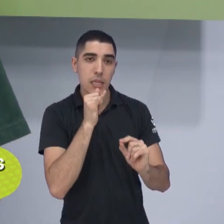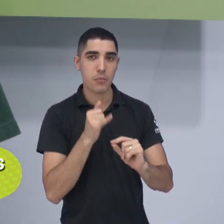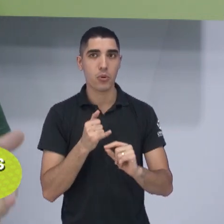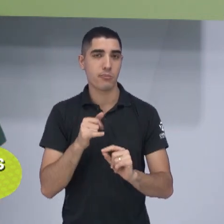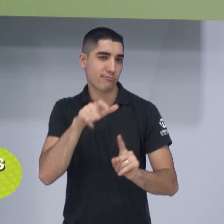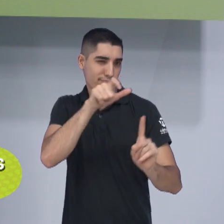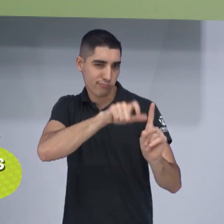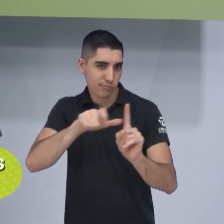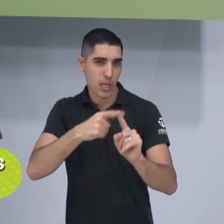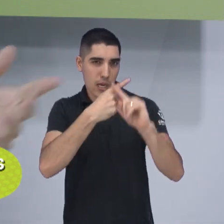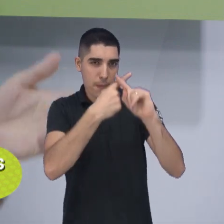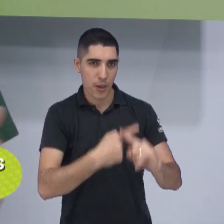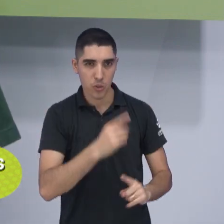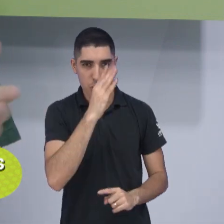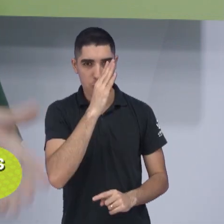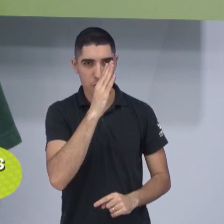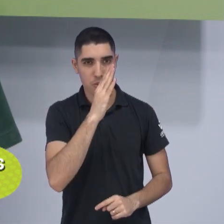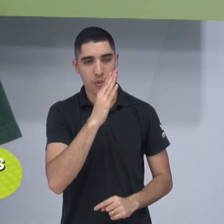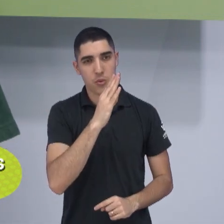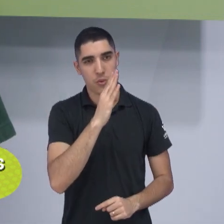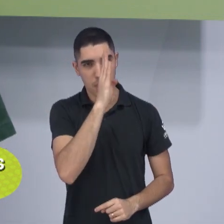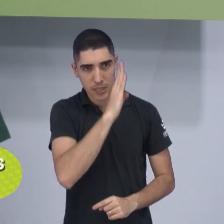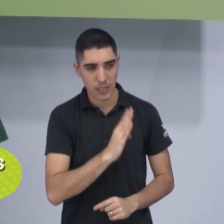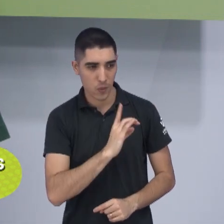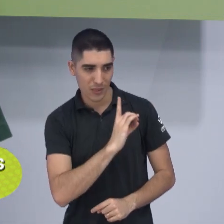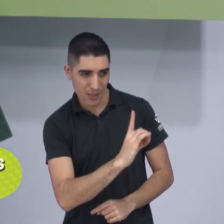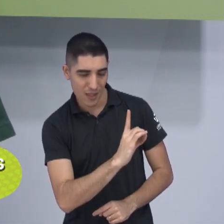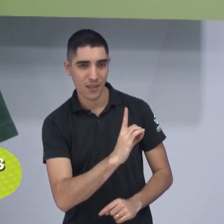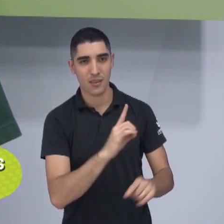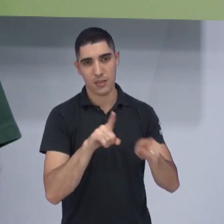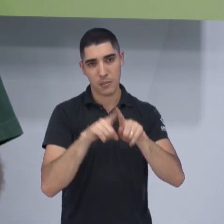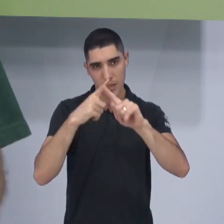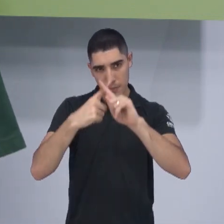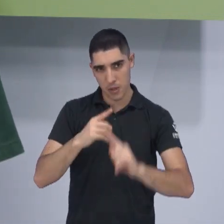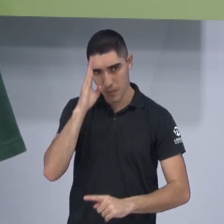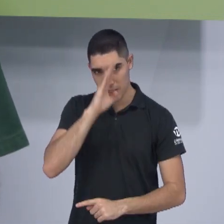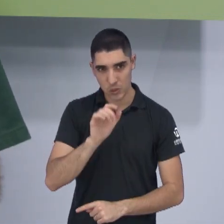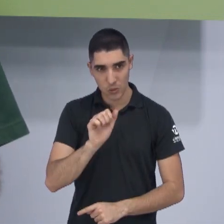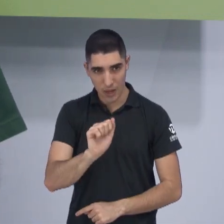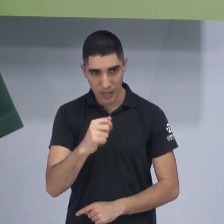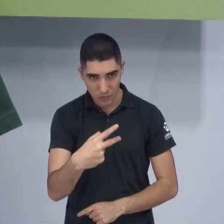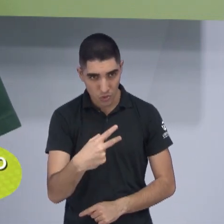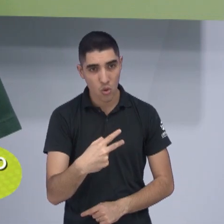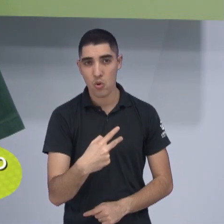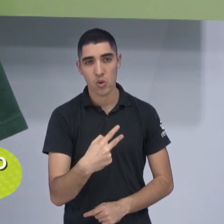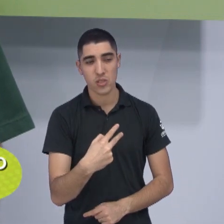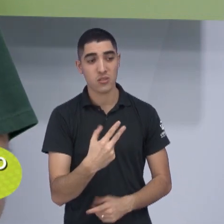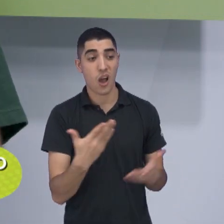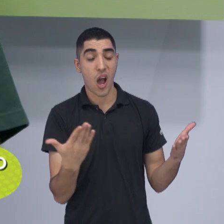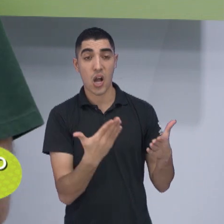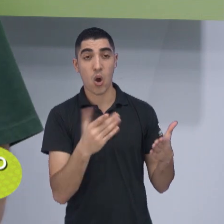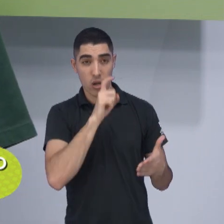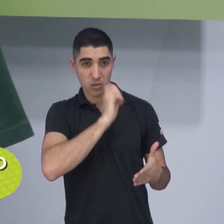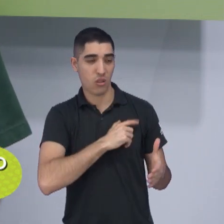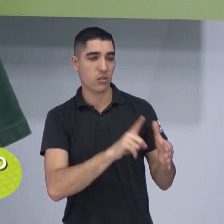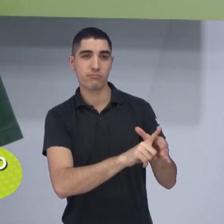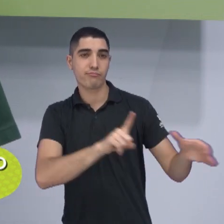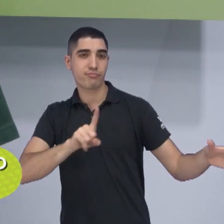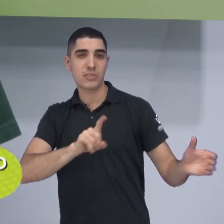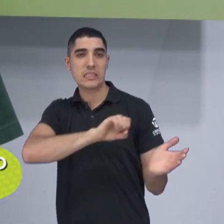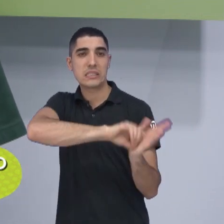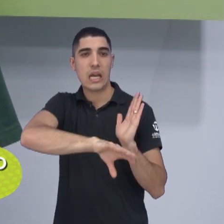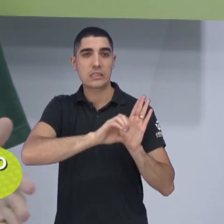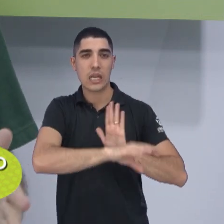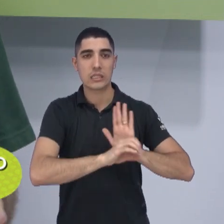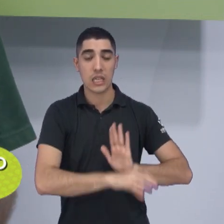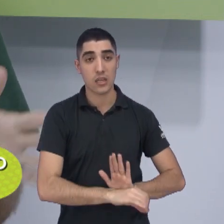C, Série A2 esse ano, a Série D, Série A2 esse ano, não estão mais no time, né? Então, precisa remontar o time praticamente do